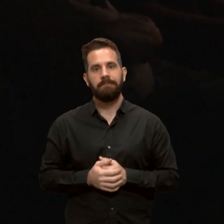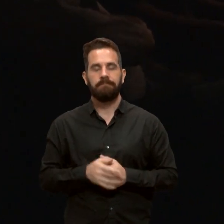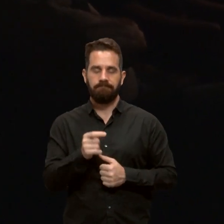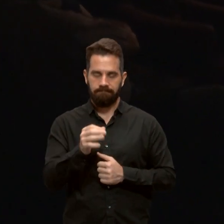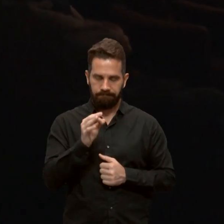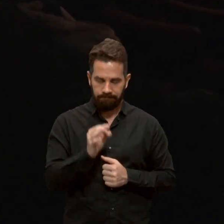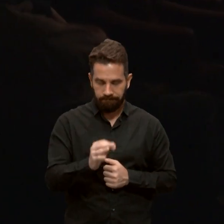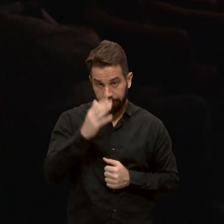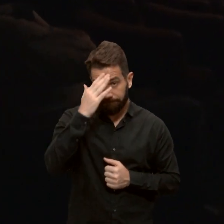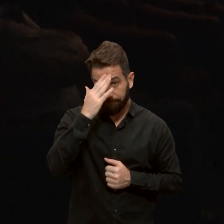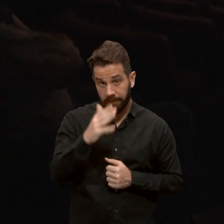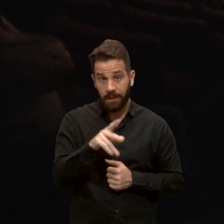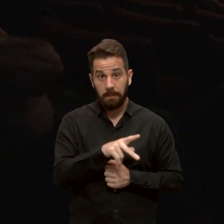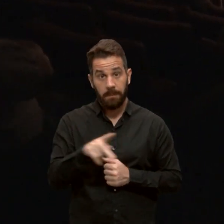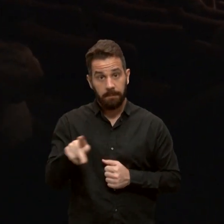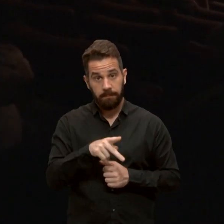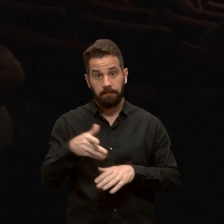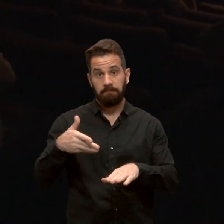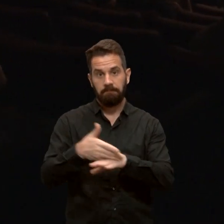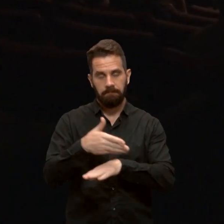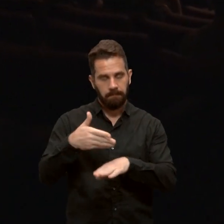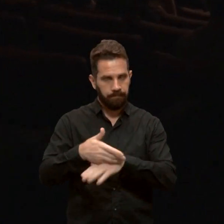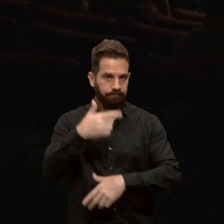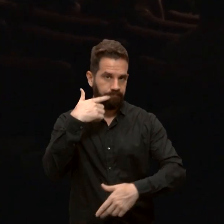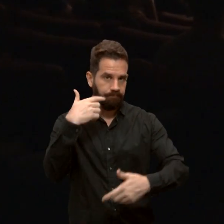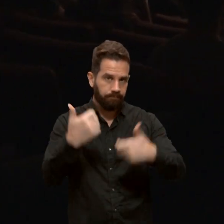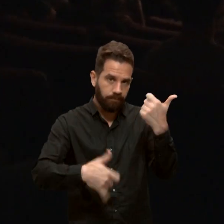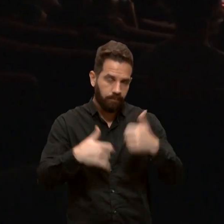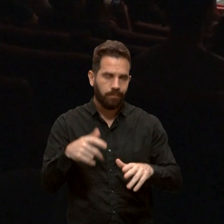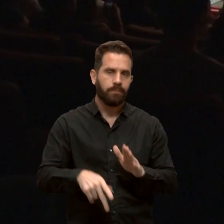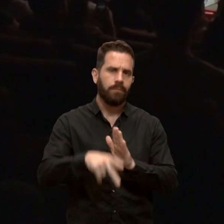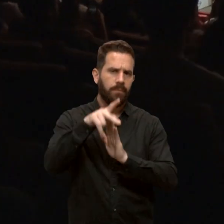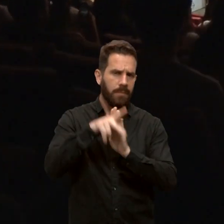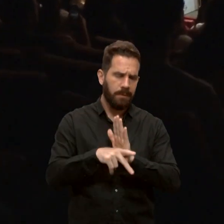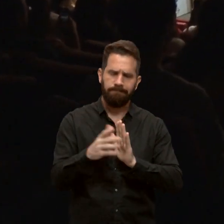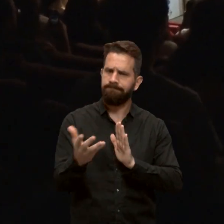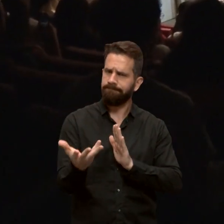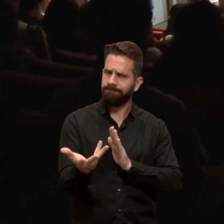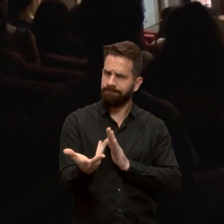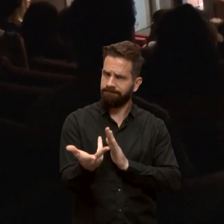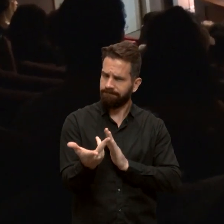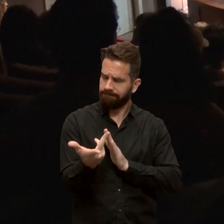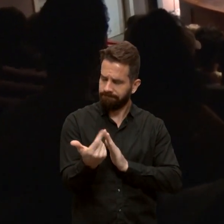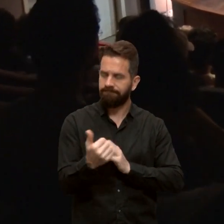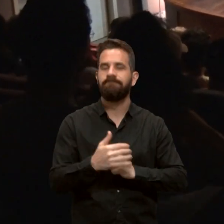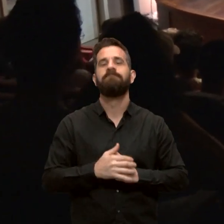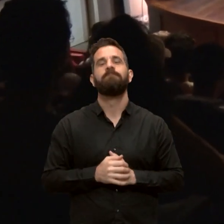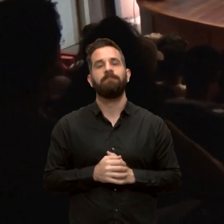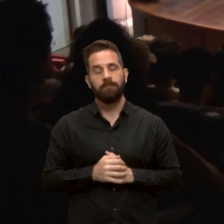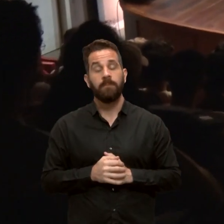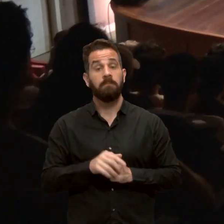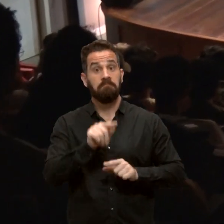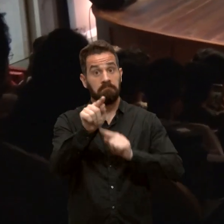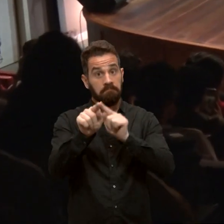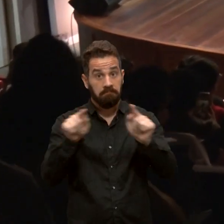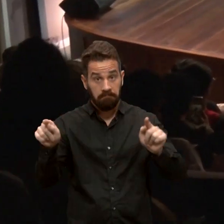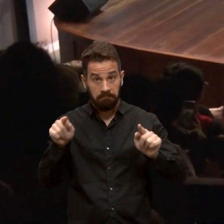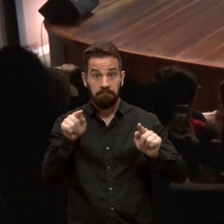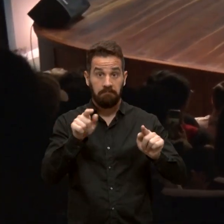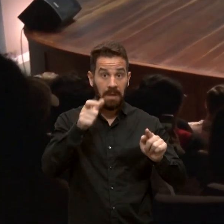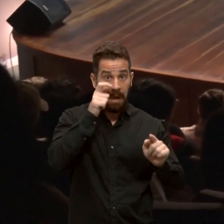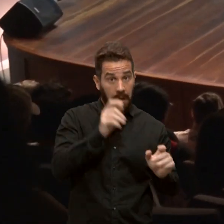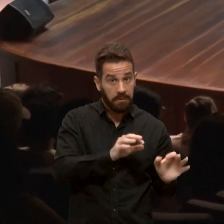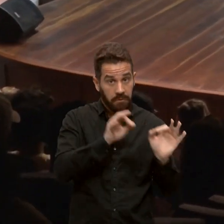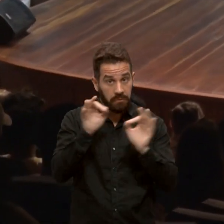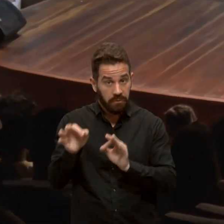tá, por participar aqui com a gente, contar um pouco sobre esse projeto tão maravilhoso, né? E aí você também está aí nos